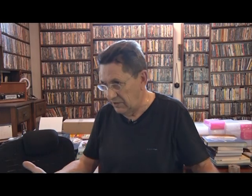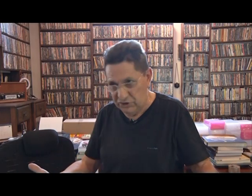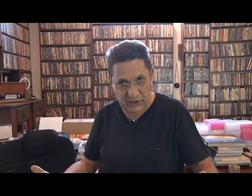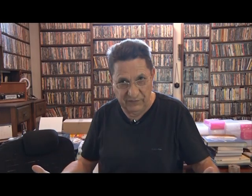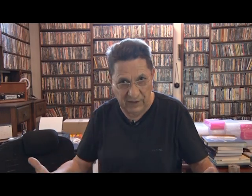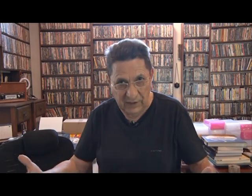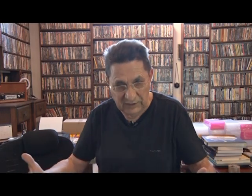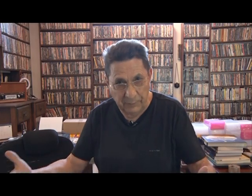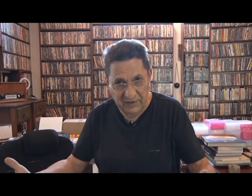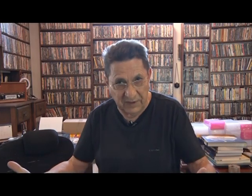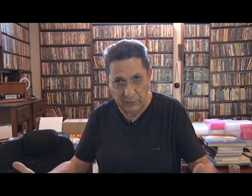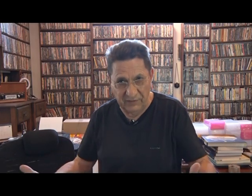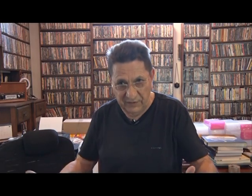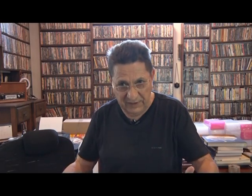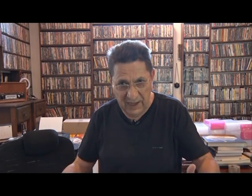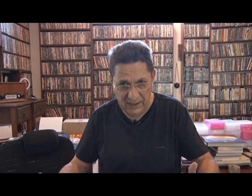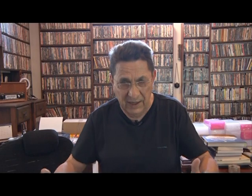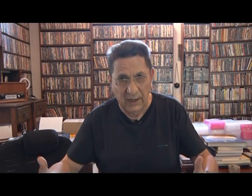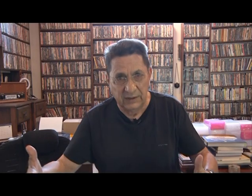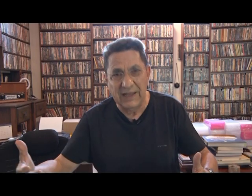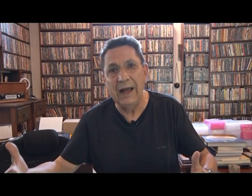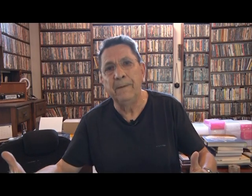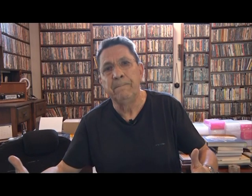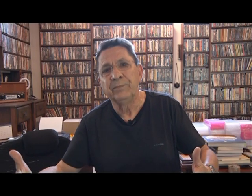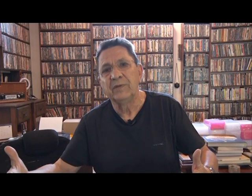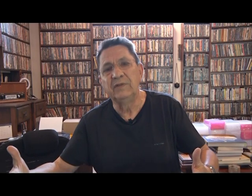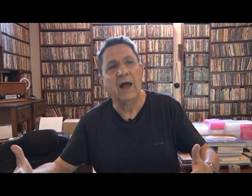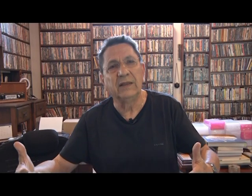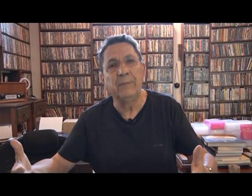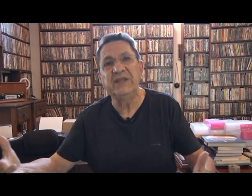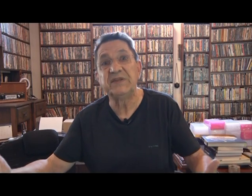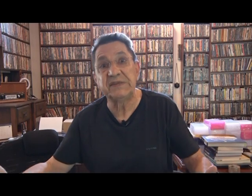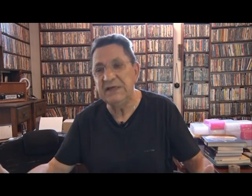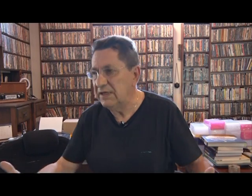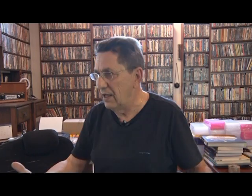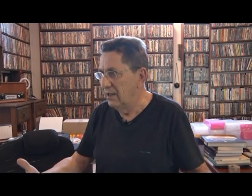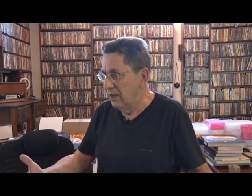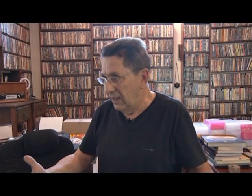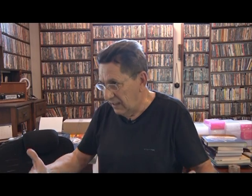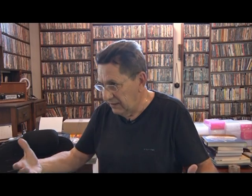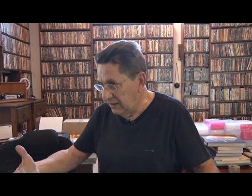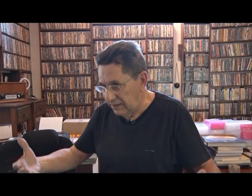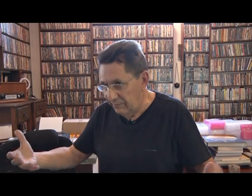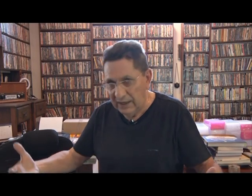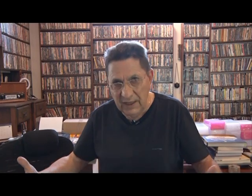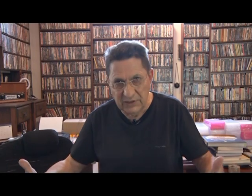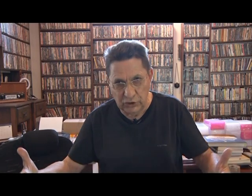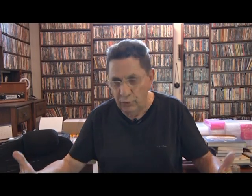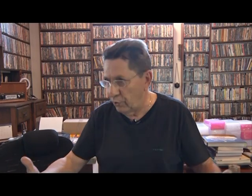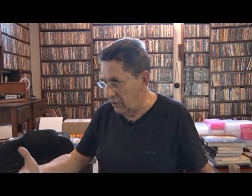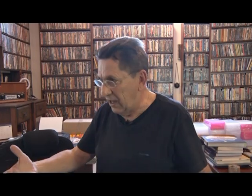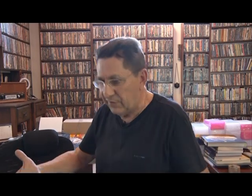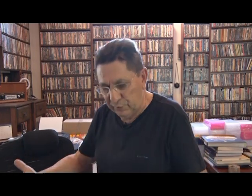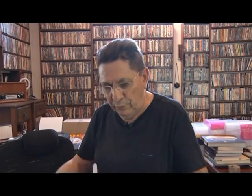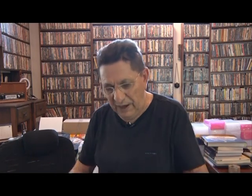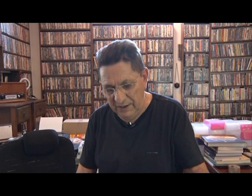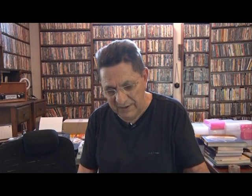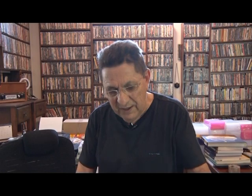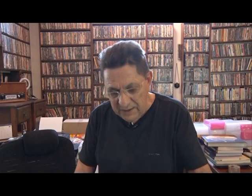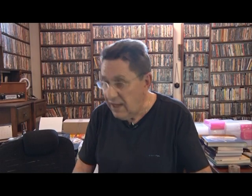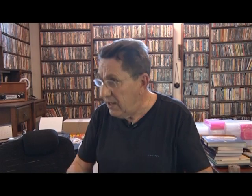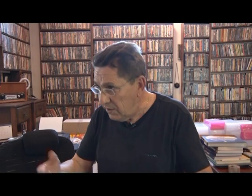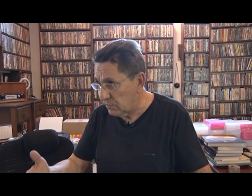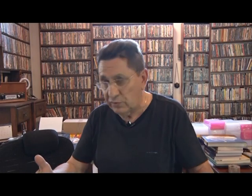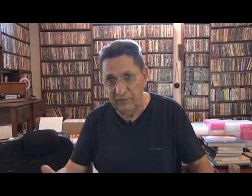pesquisa científica, da pesquisa universitária, da medicina, ela é determinante do progresso do